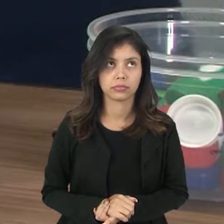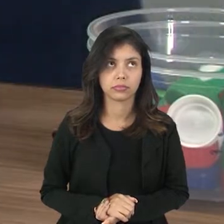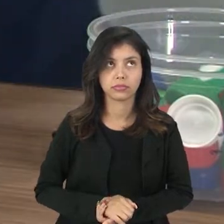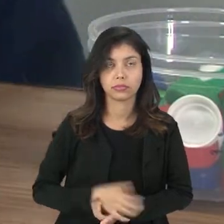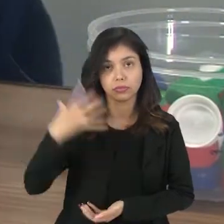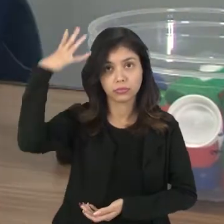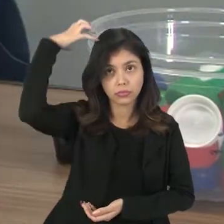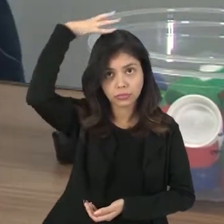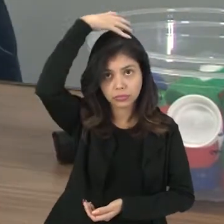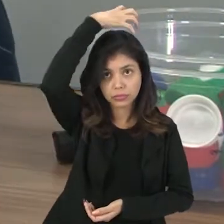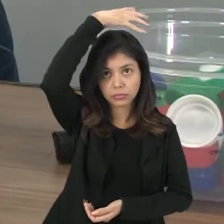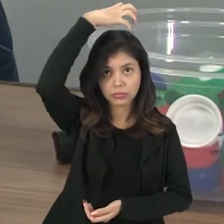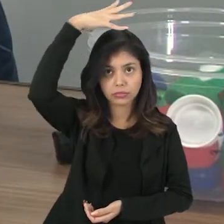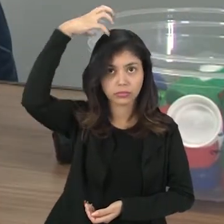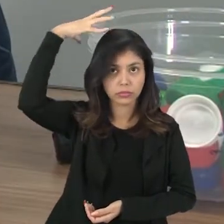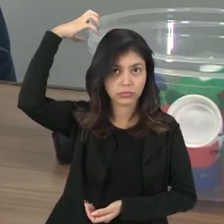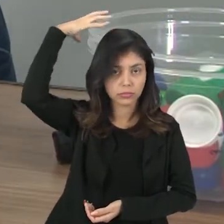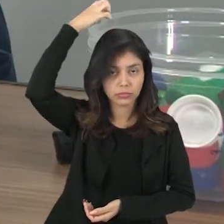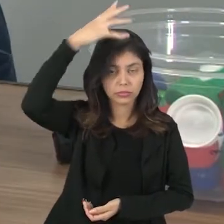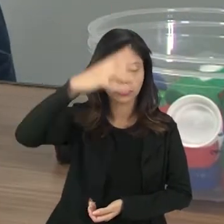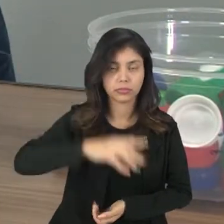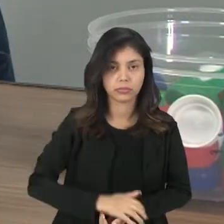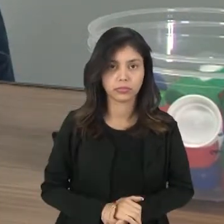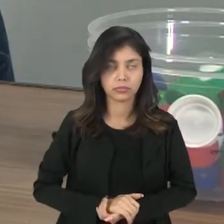O Cascão.